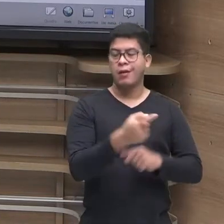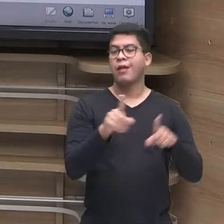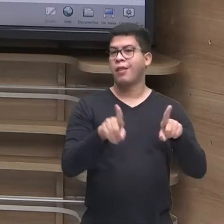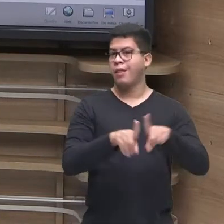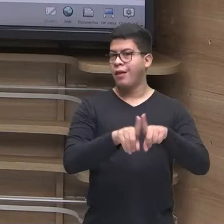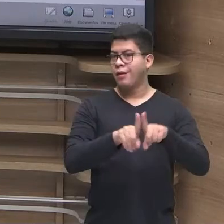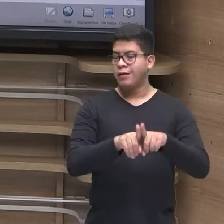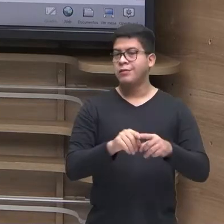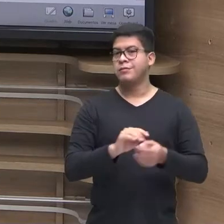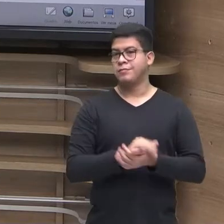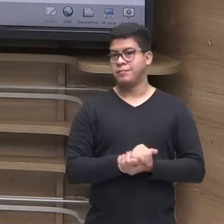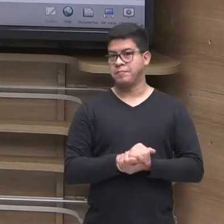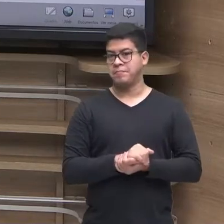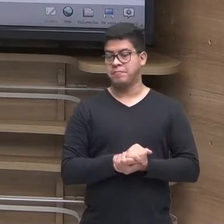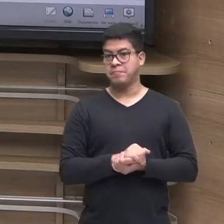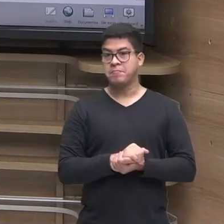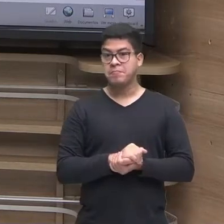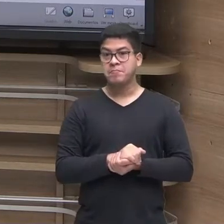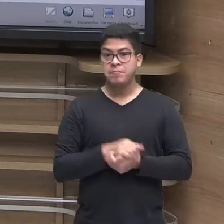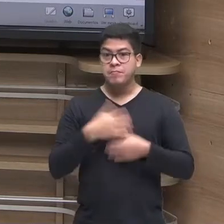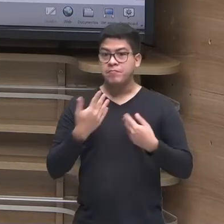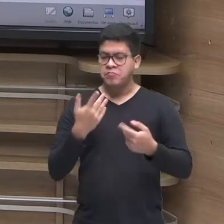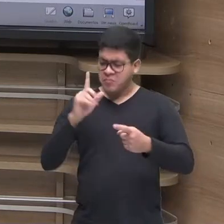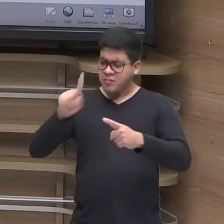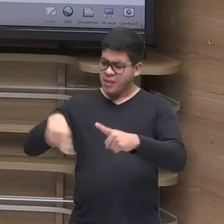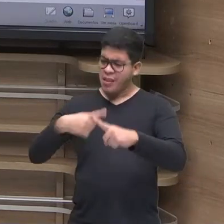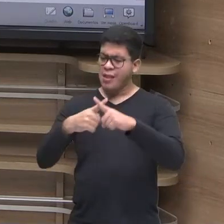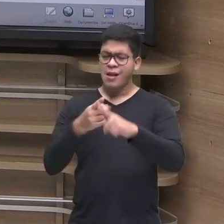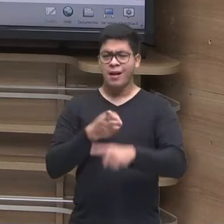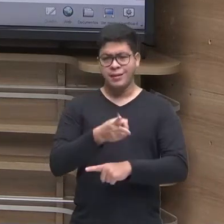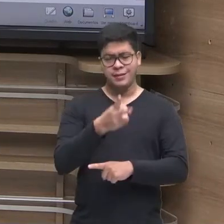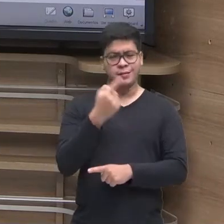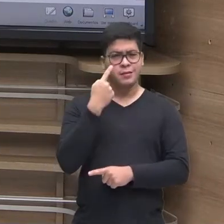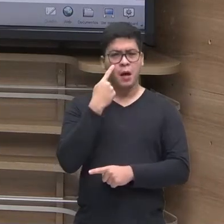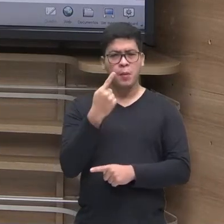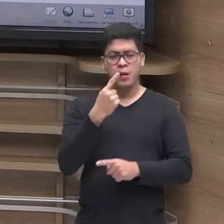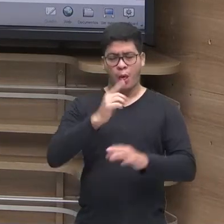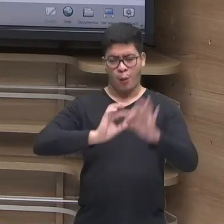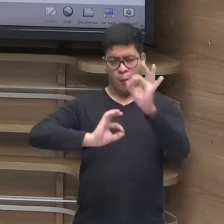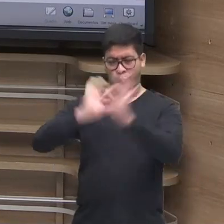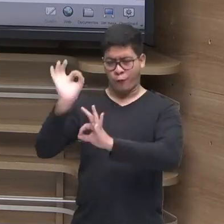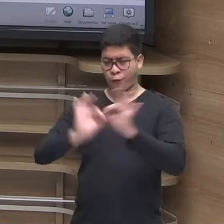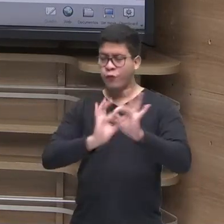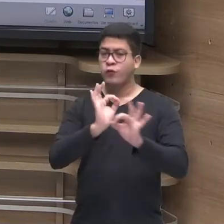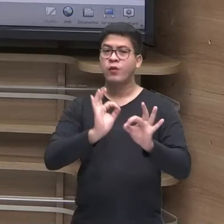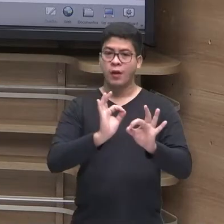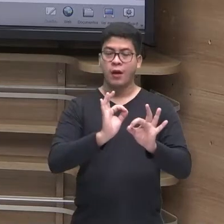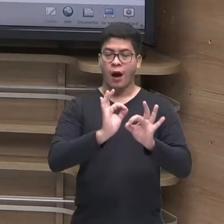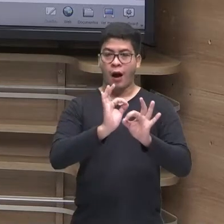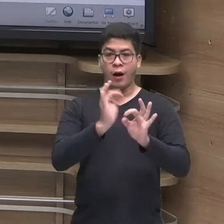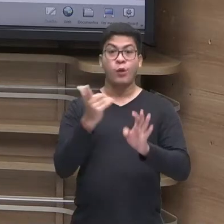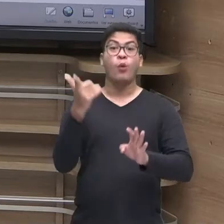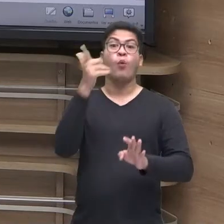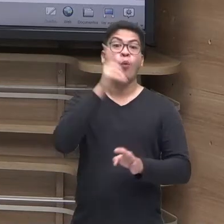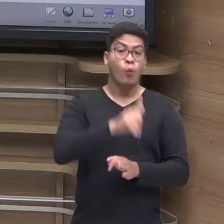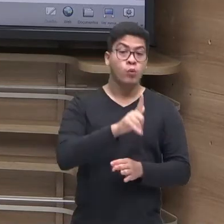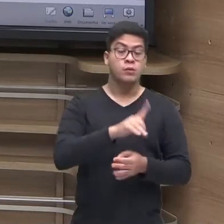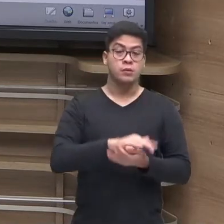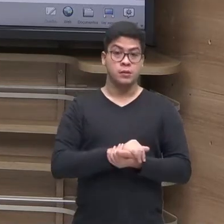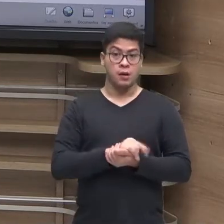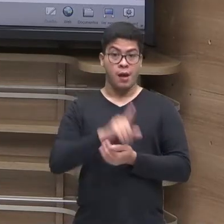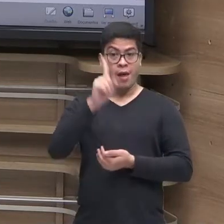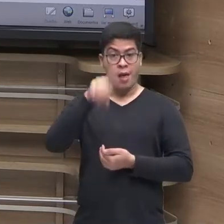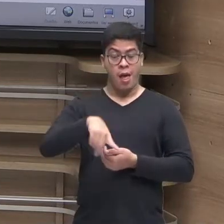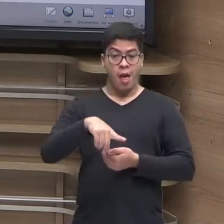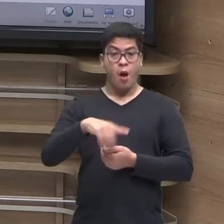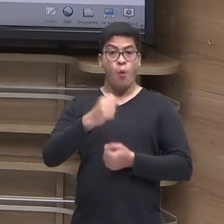5, 5 vezes 2, 10, 5 vezes 4, 20. Esses números que sobraram aqui, tá? Que tá em azul, eles